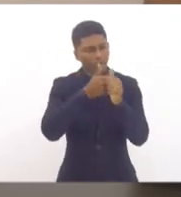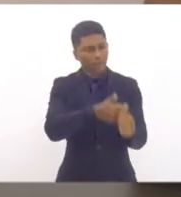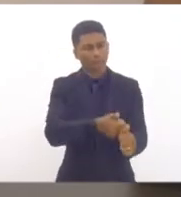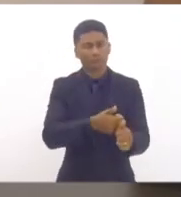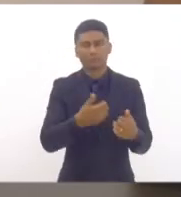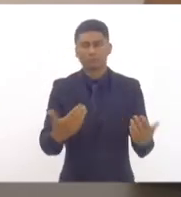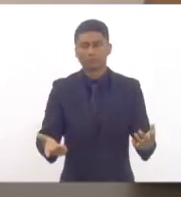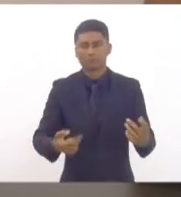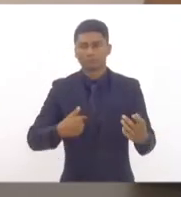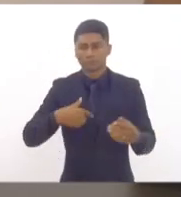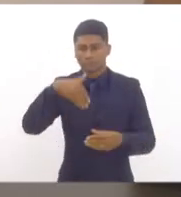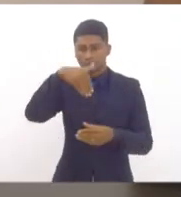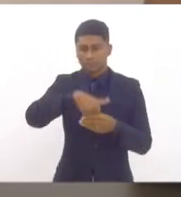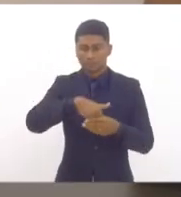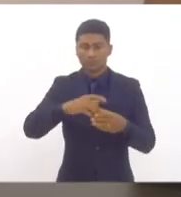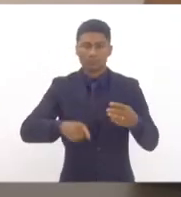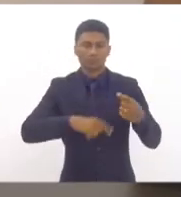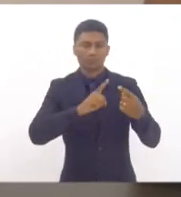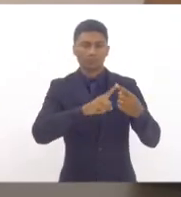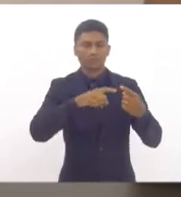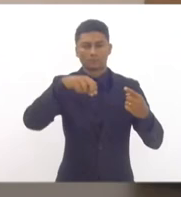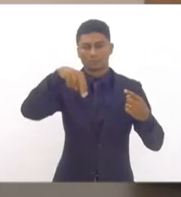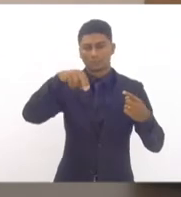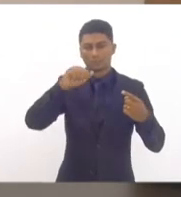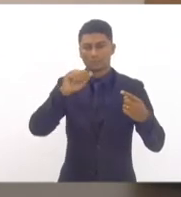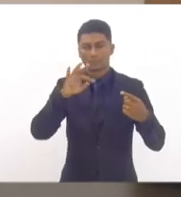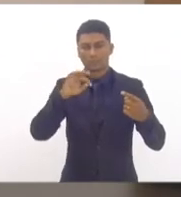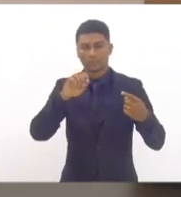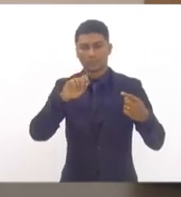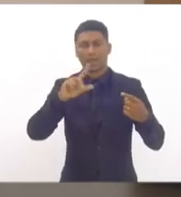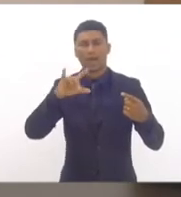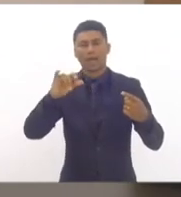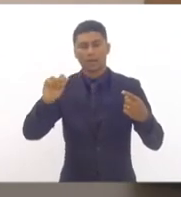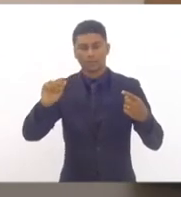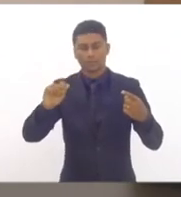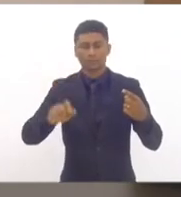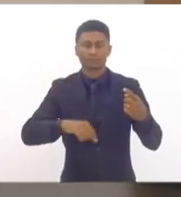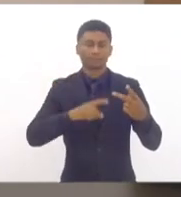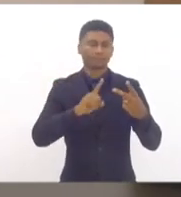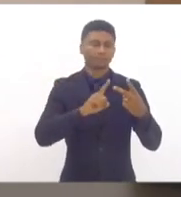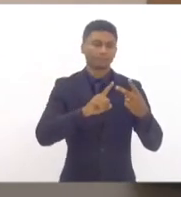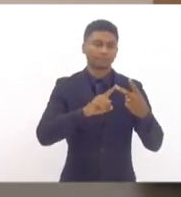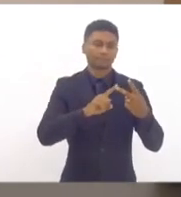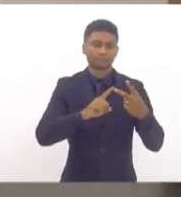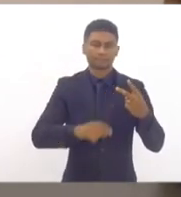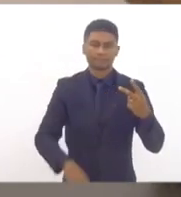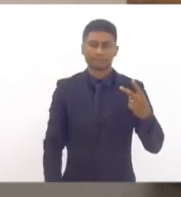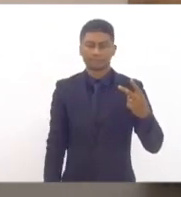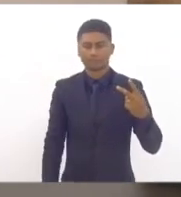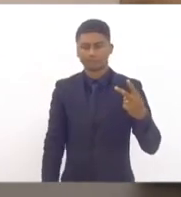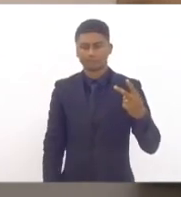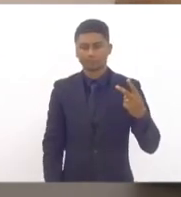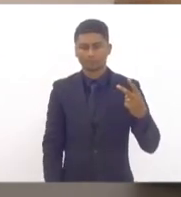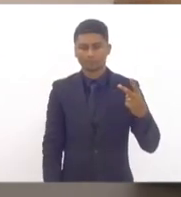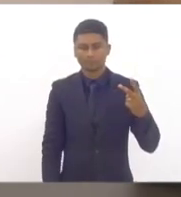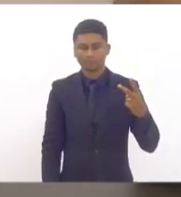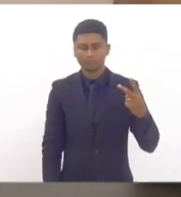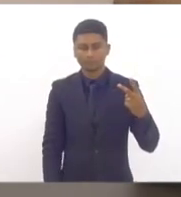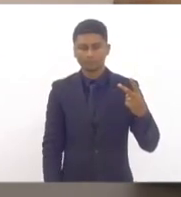vou declarar meu voto para Natália Damasio. O meu segundo voto em relação